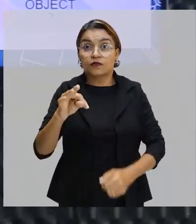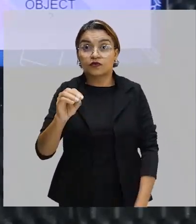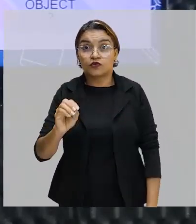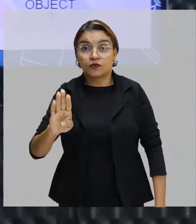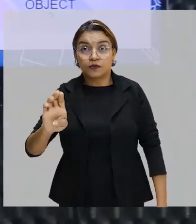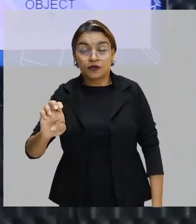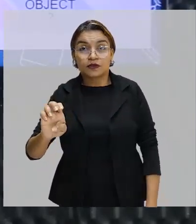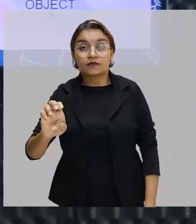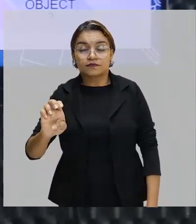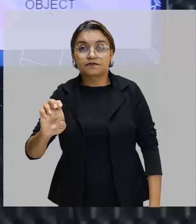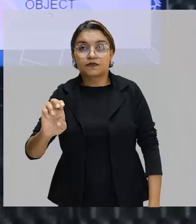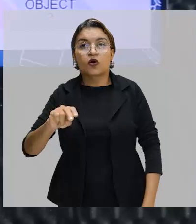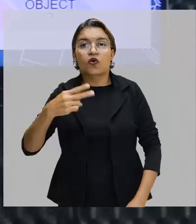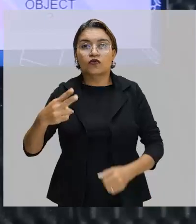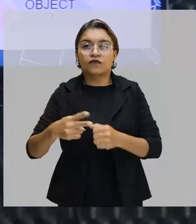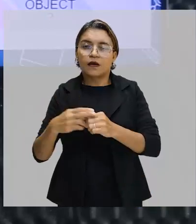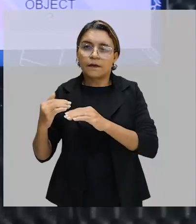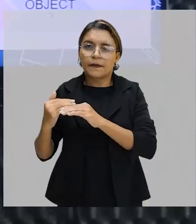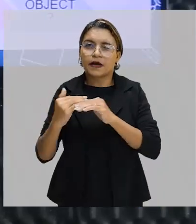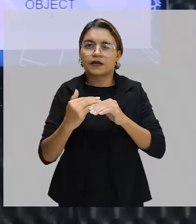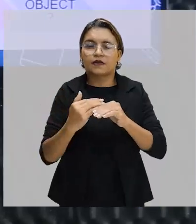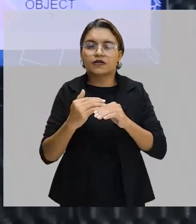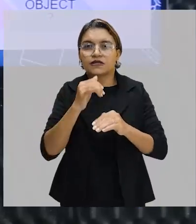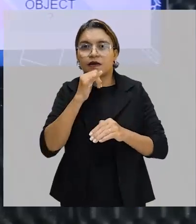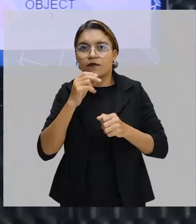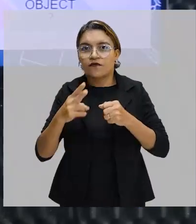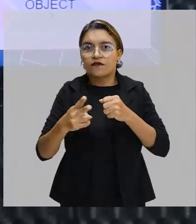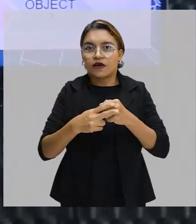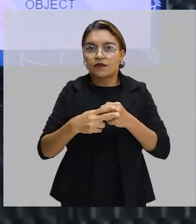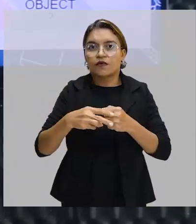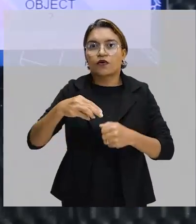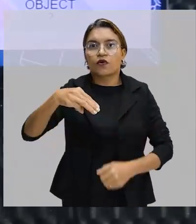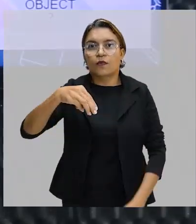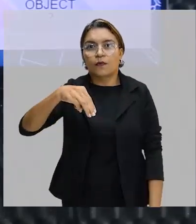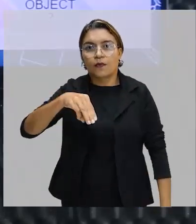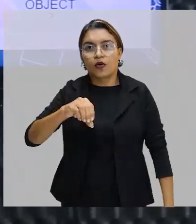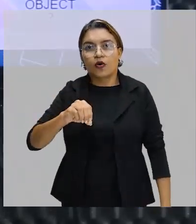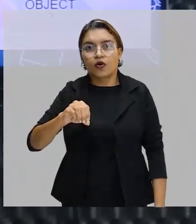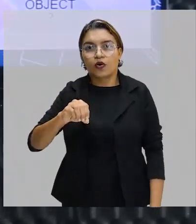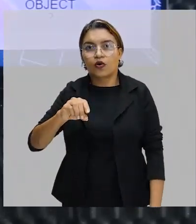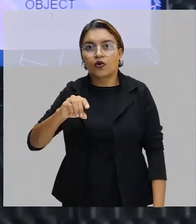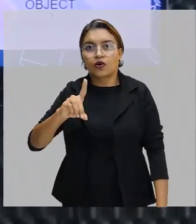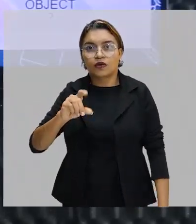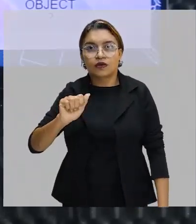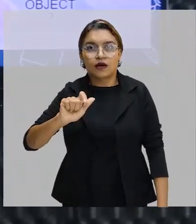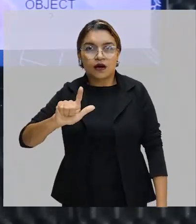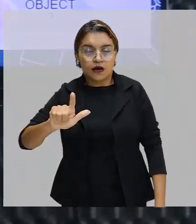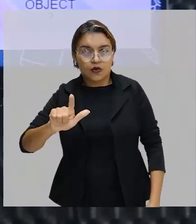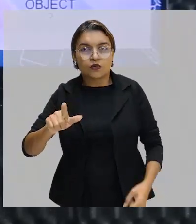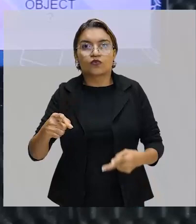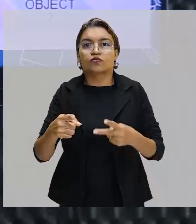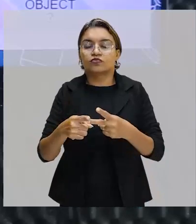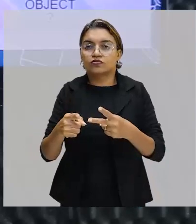esse mesmo padrão, verbos modais ou verbos anômalos, o próprio verbo ter em inglês, que é o verbo